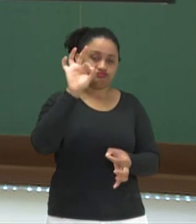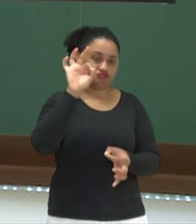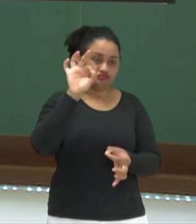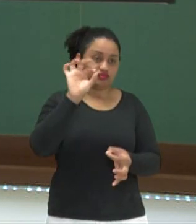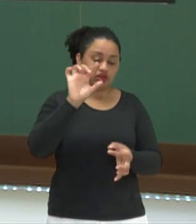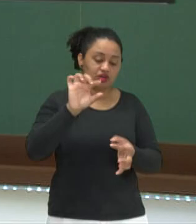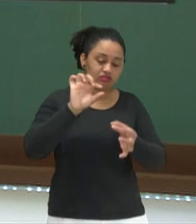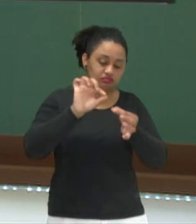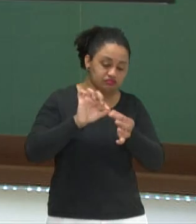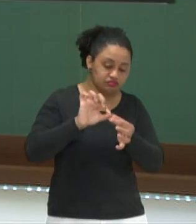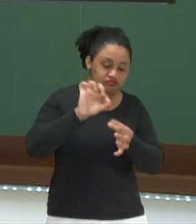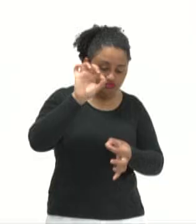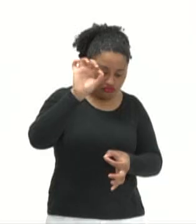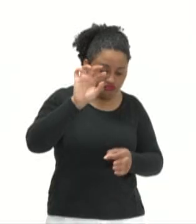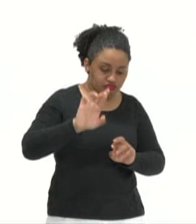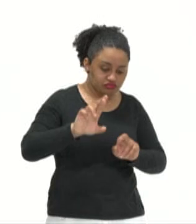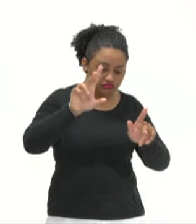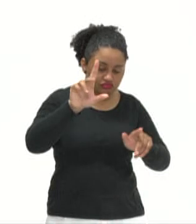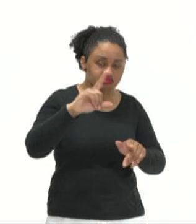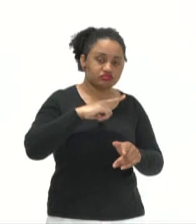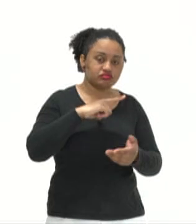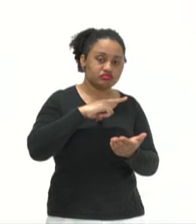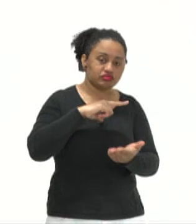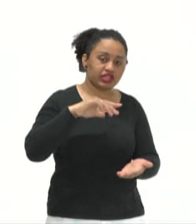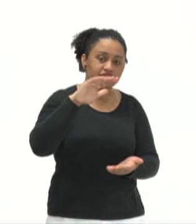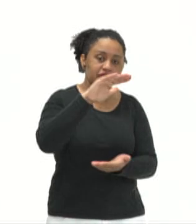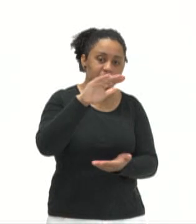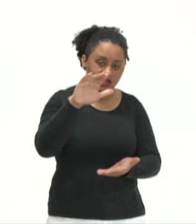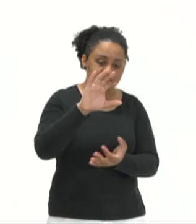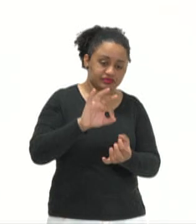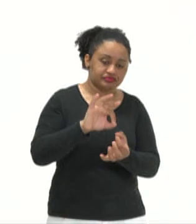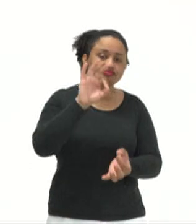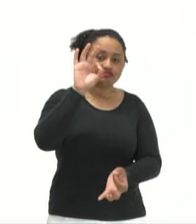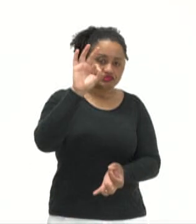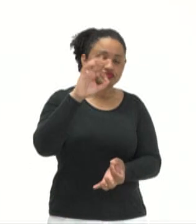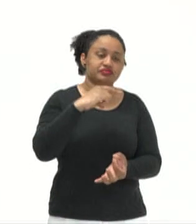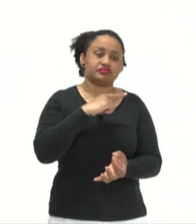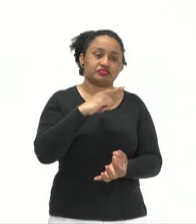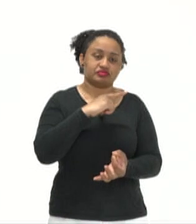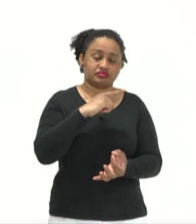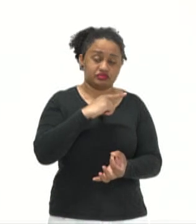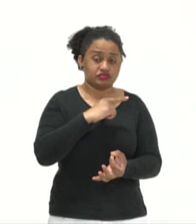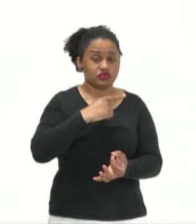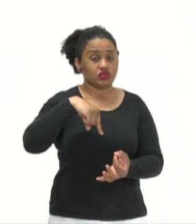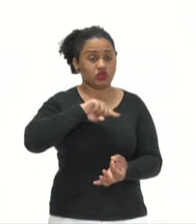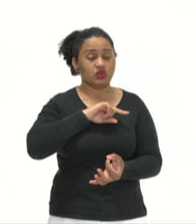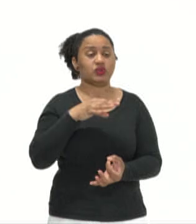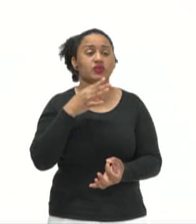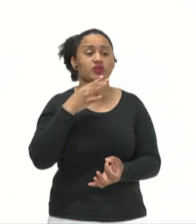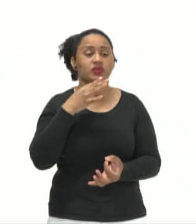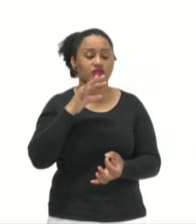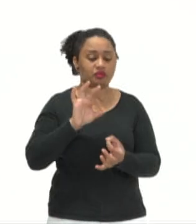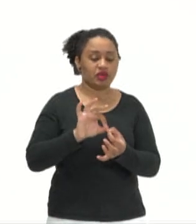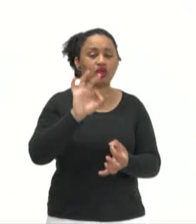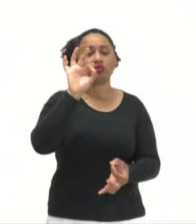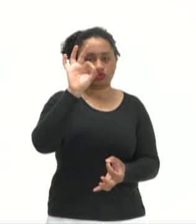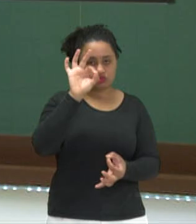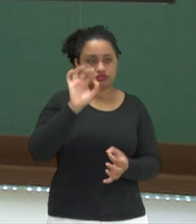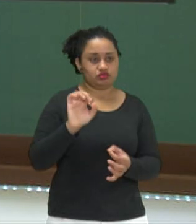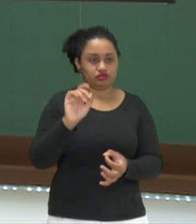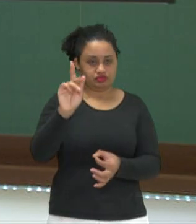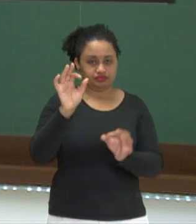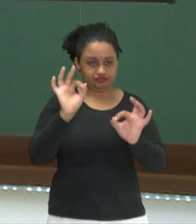Exatamente a distância entre as duas bases. Então, a distância entre as duas bases a gente conhece como altura.